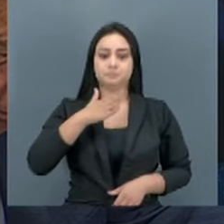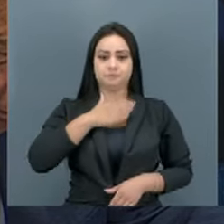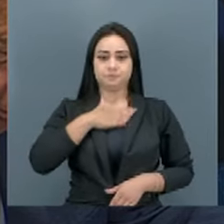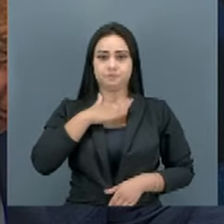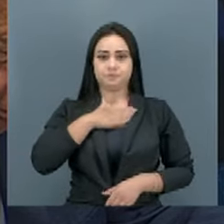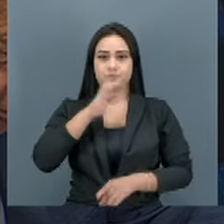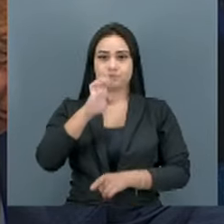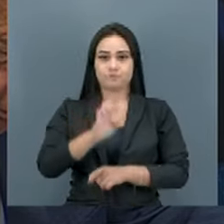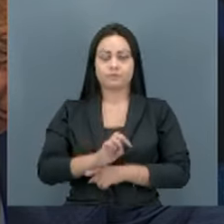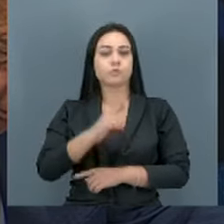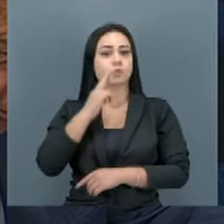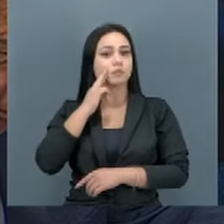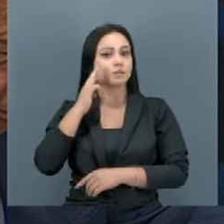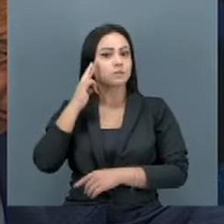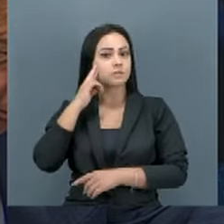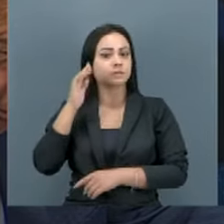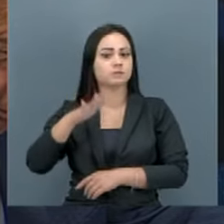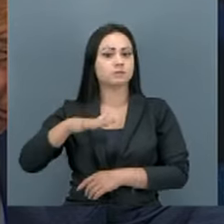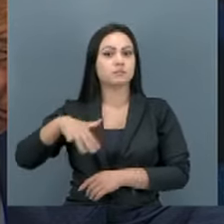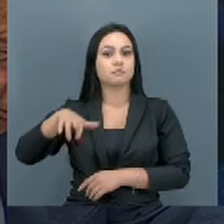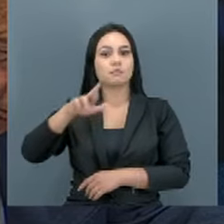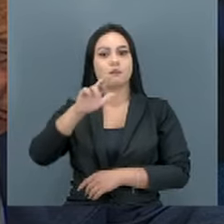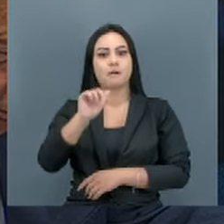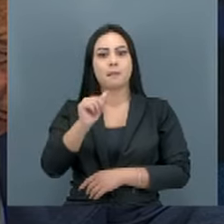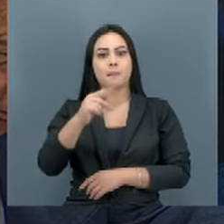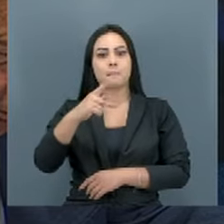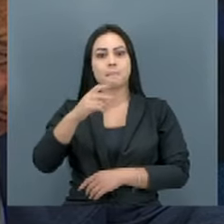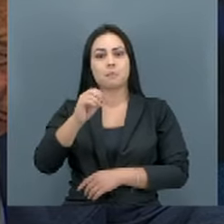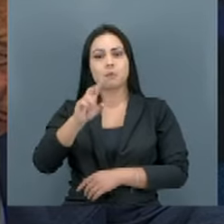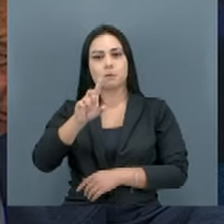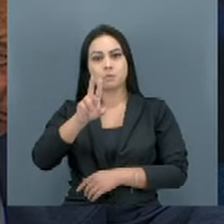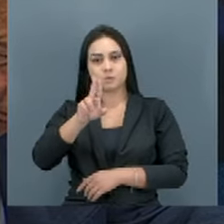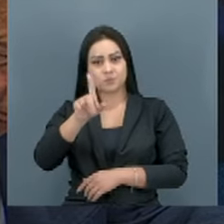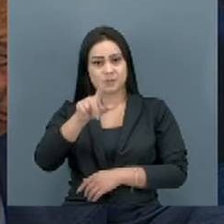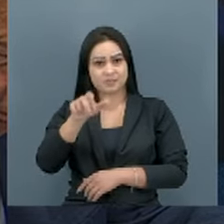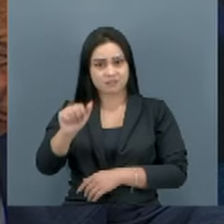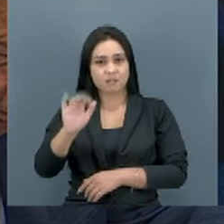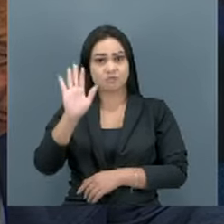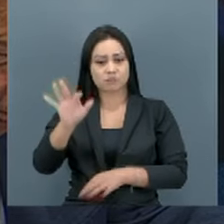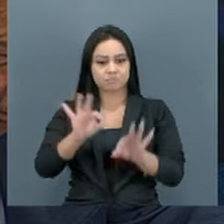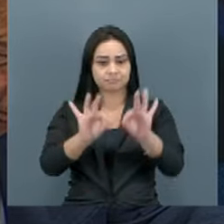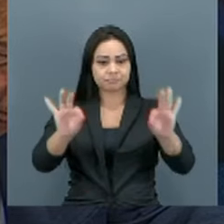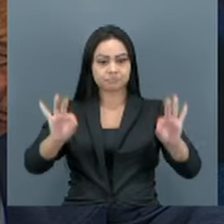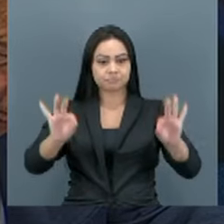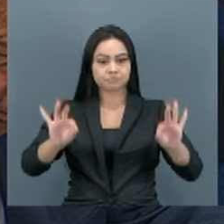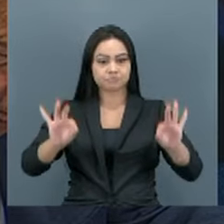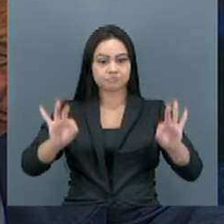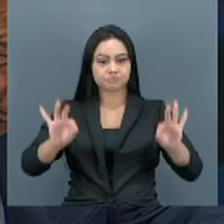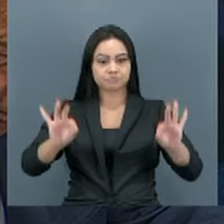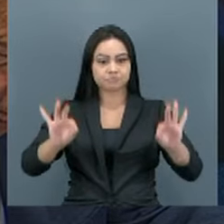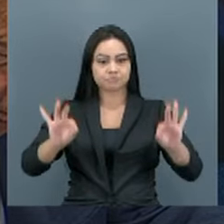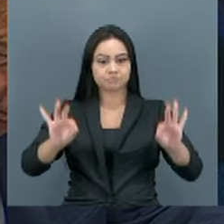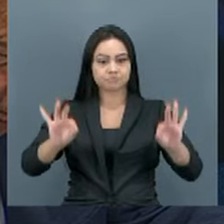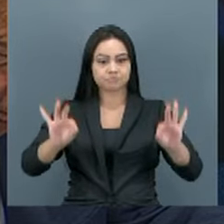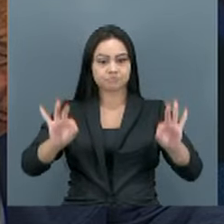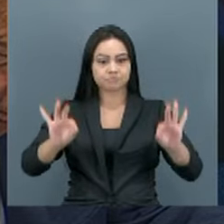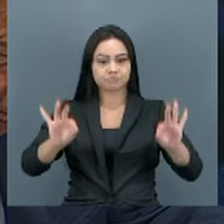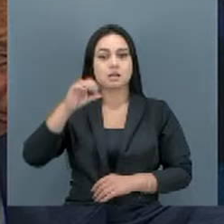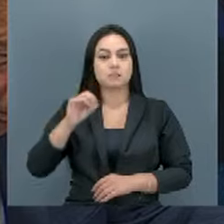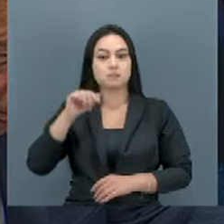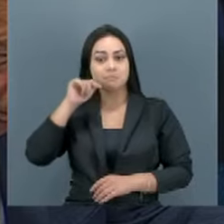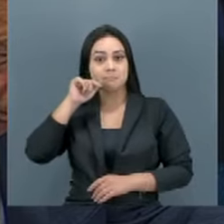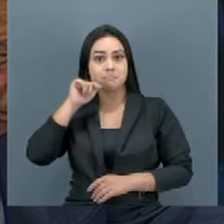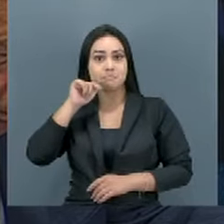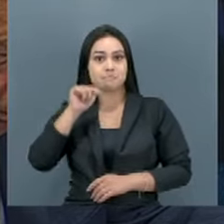estado de Roraima, a área Raposa Serra do Sol, demarcado são 1 milhão e 500 mil